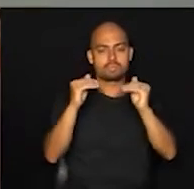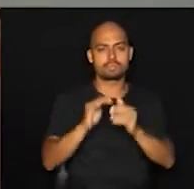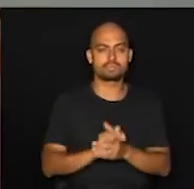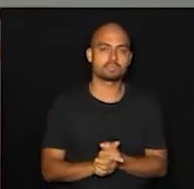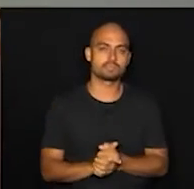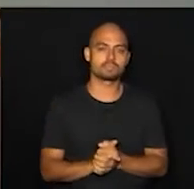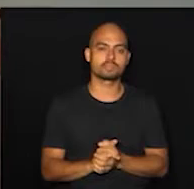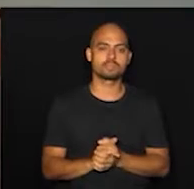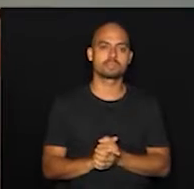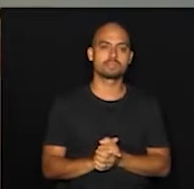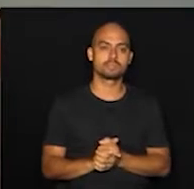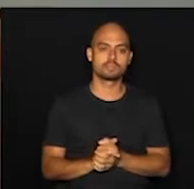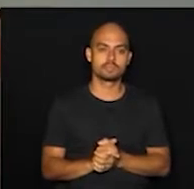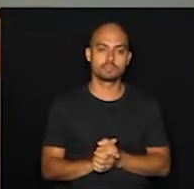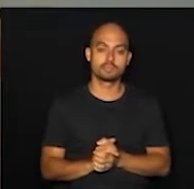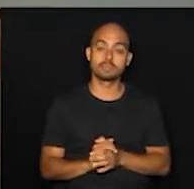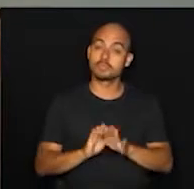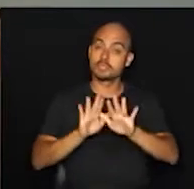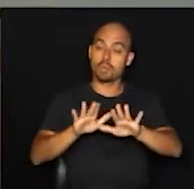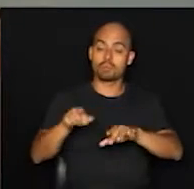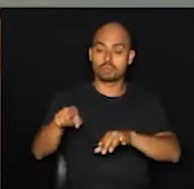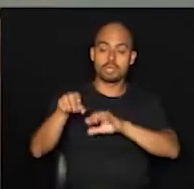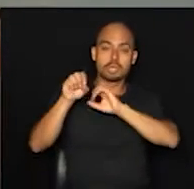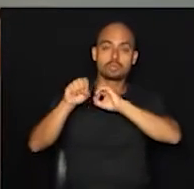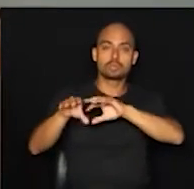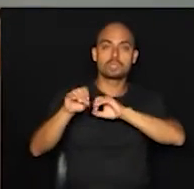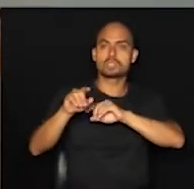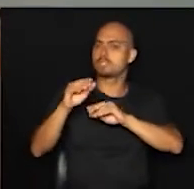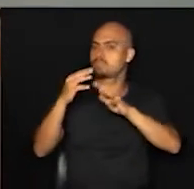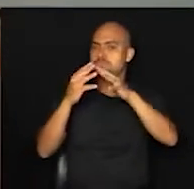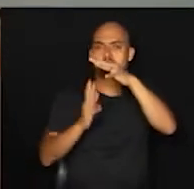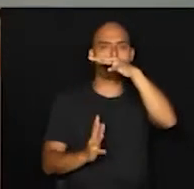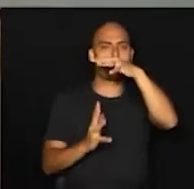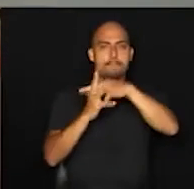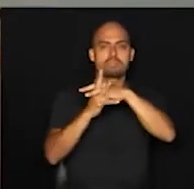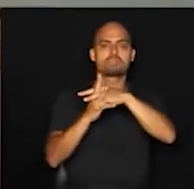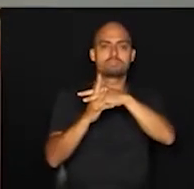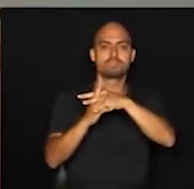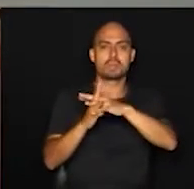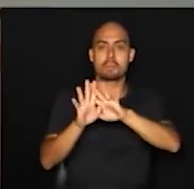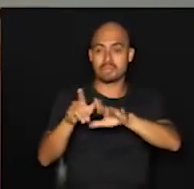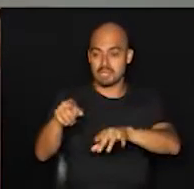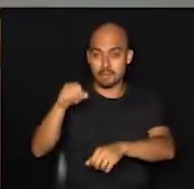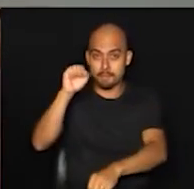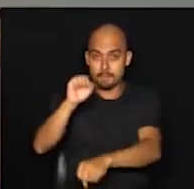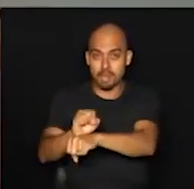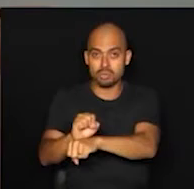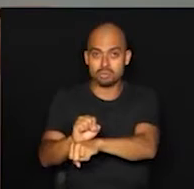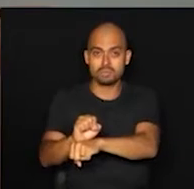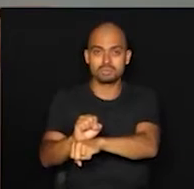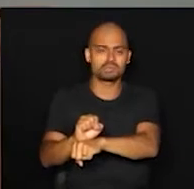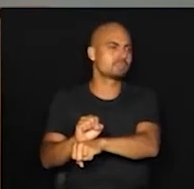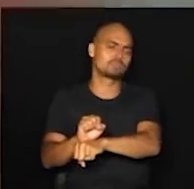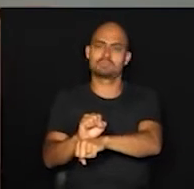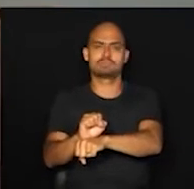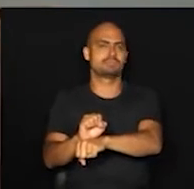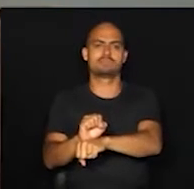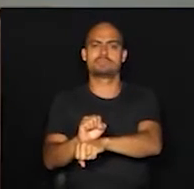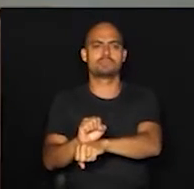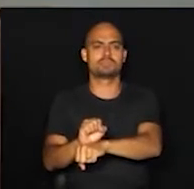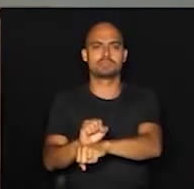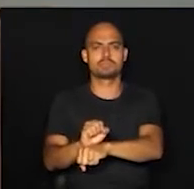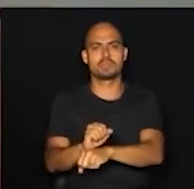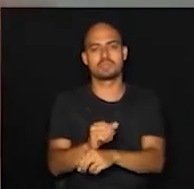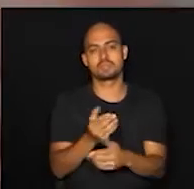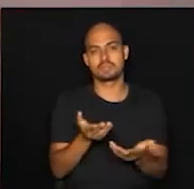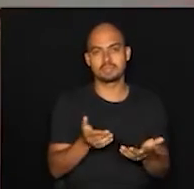princesa imperial. Sim. Então, a educação dela foi superior. Agora, nunca parou. Não parou ali com a Condessa de